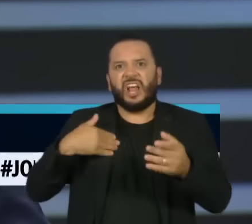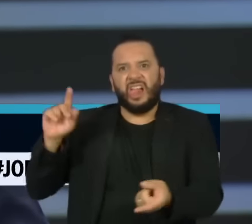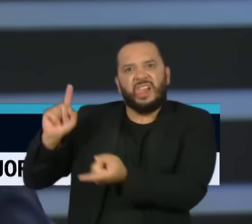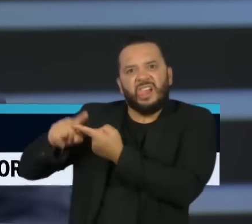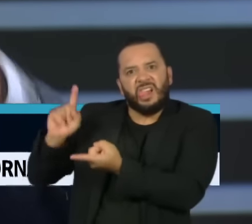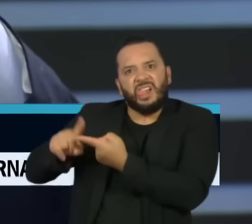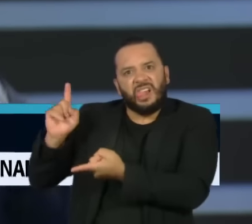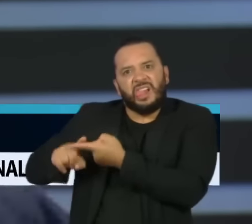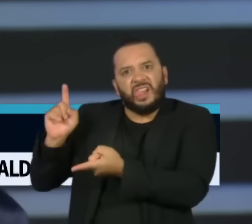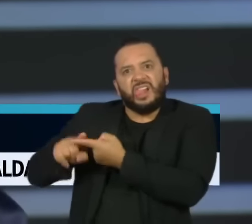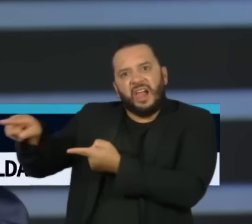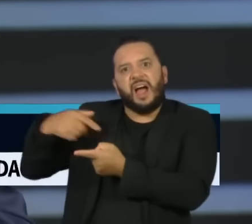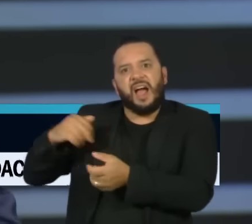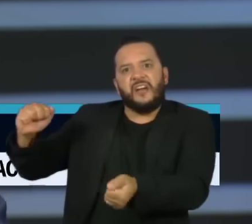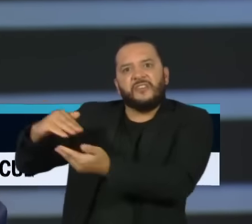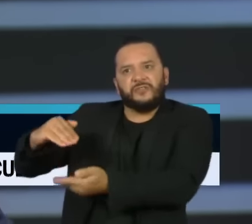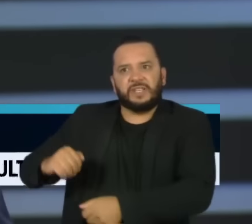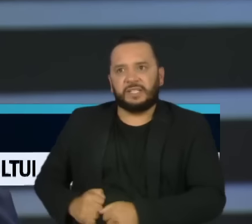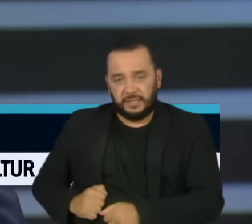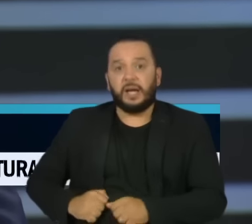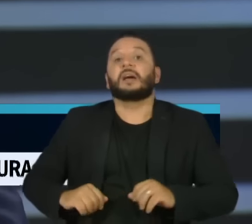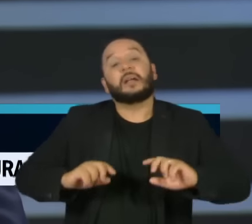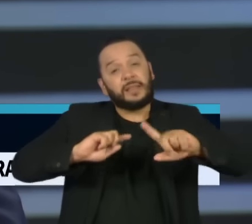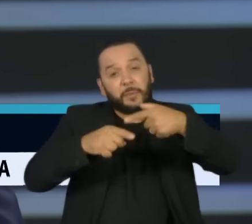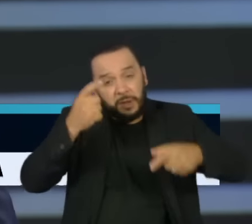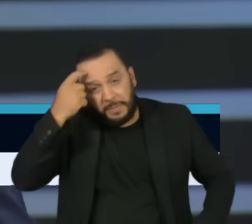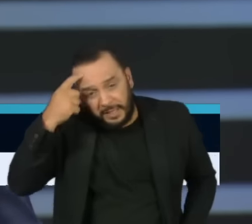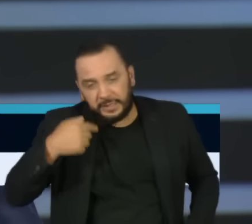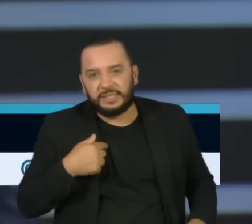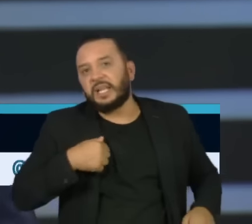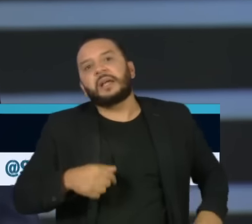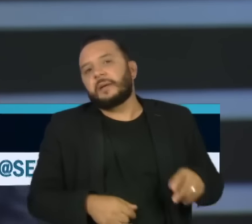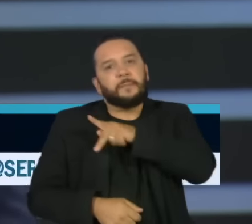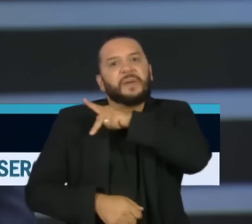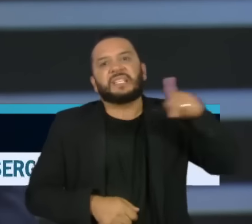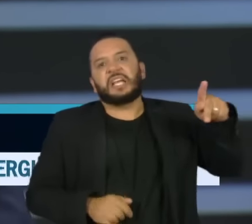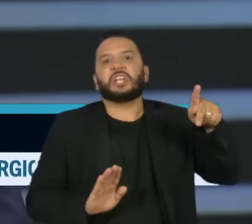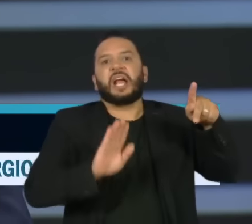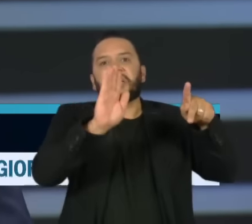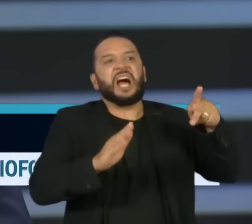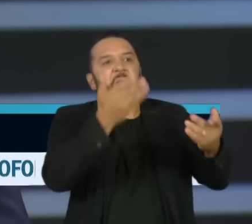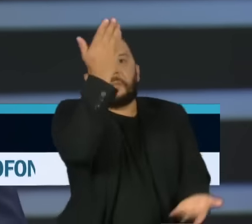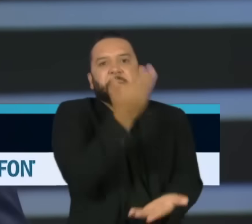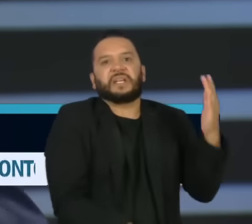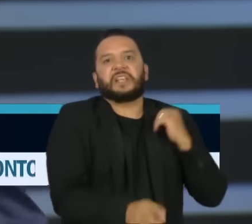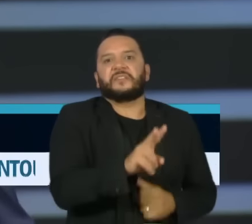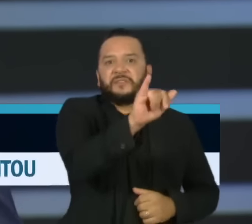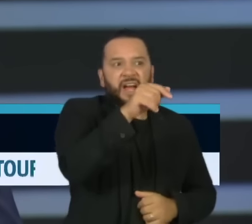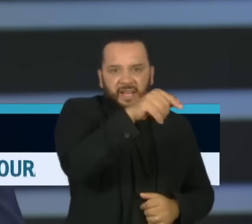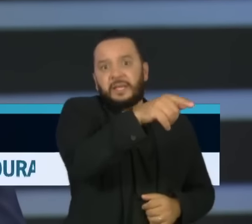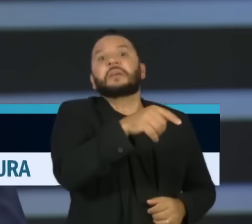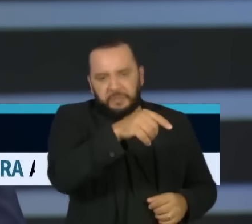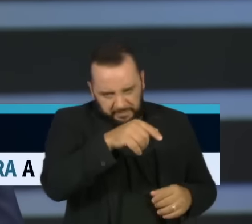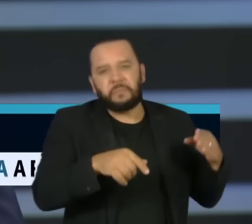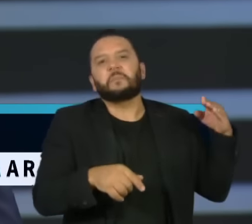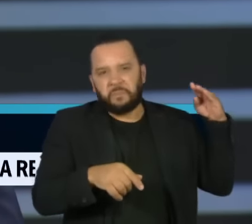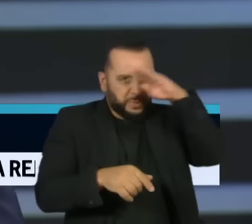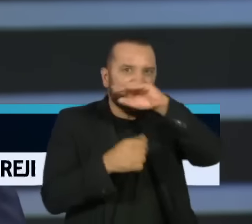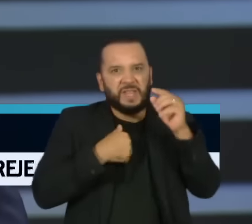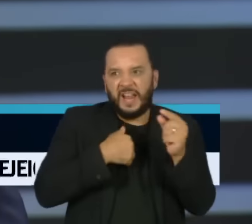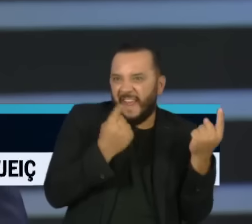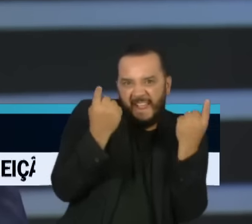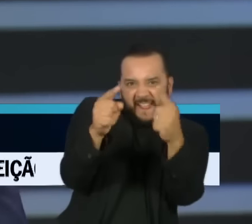campanha eleitoral, quando derreter a candidatura à reeleição de Bolsonaro, o que ele fará em relação aos seus opositores. Portanto, isso é muito